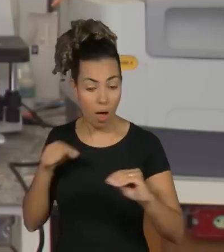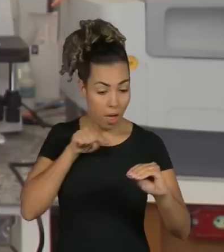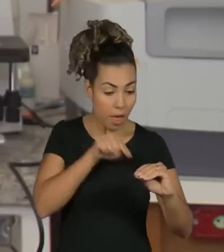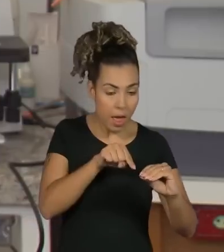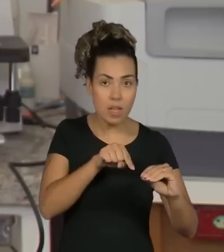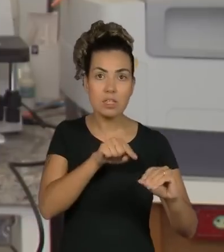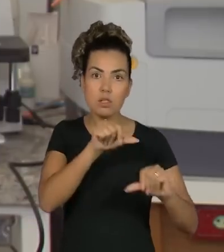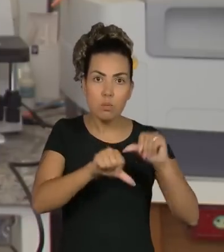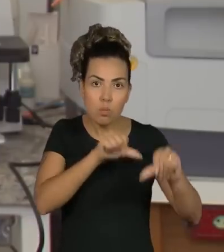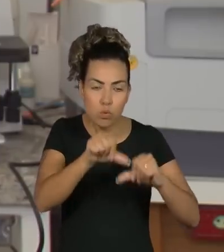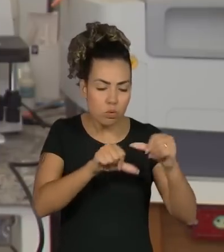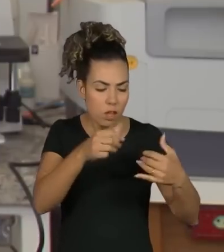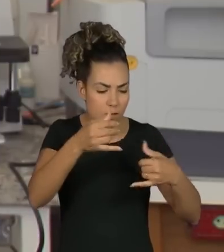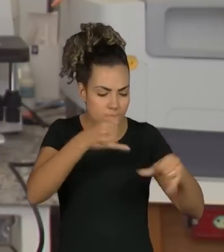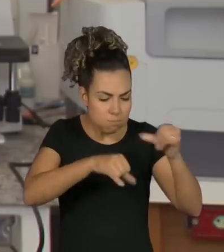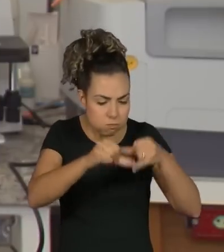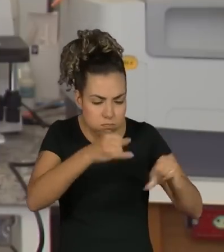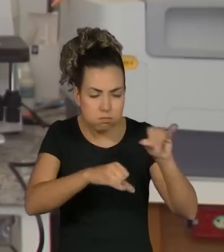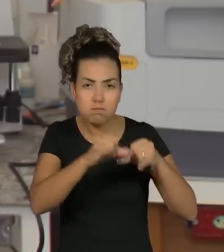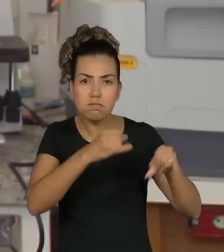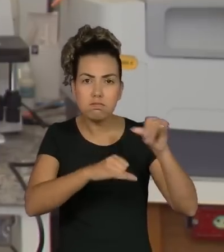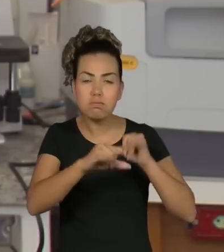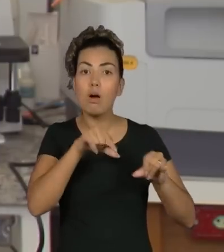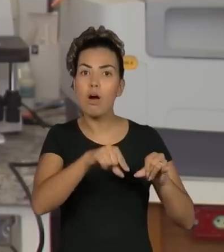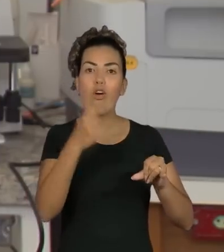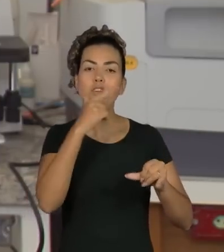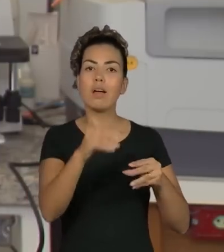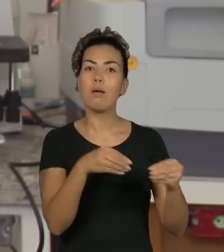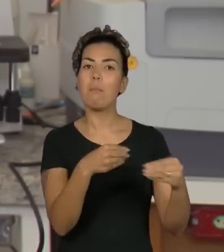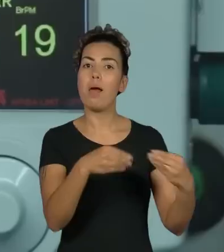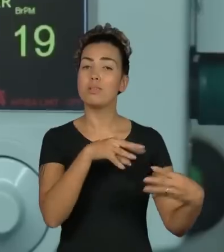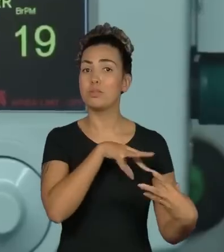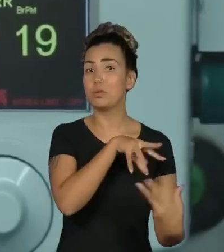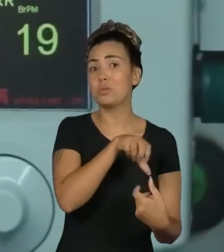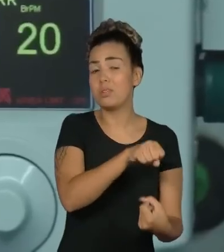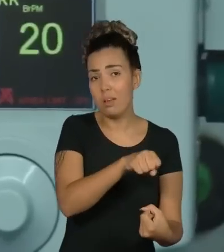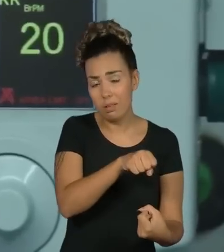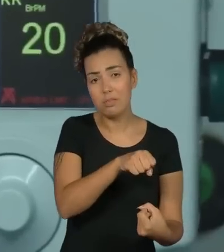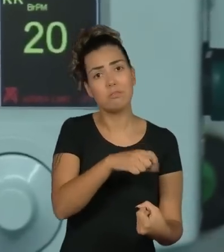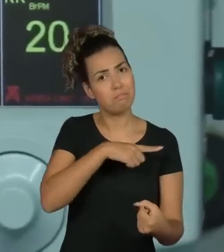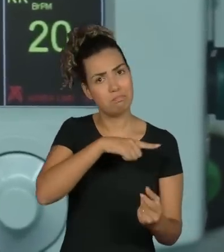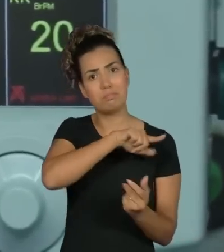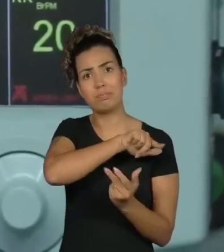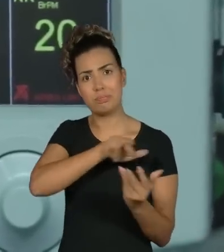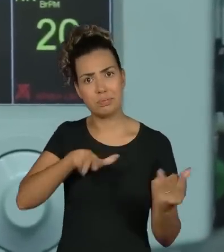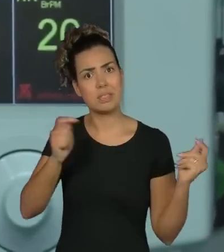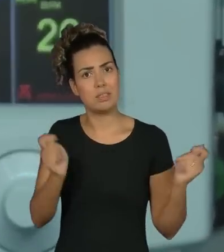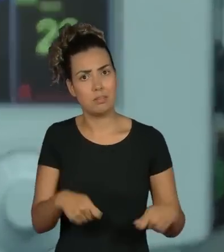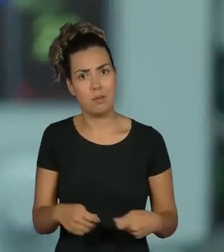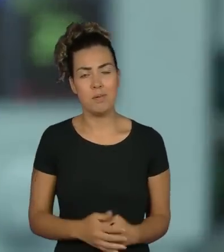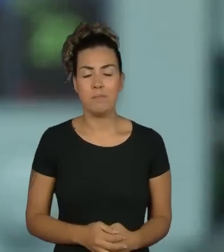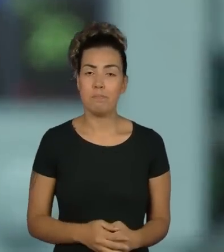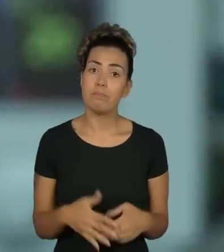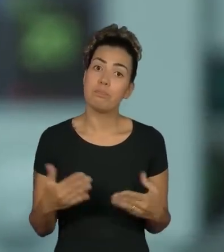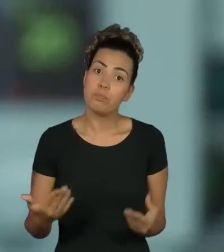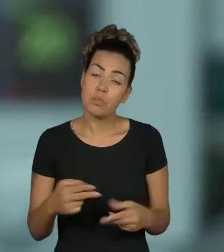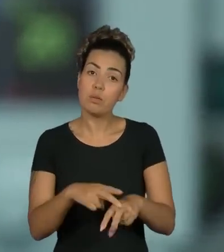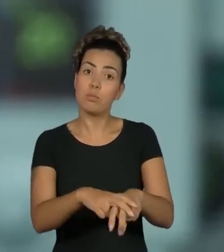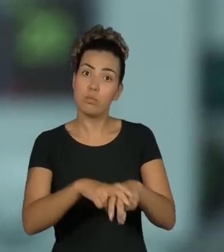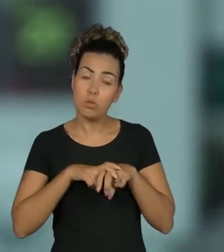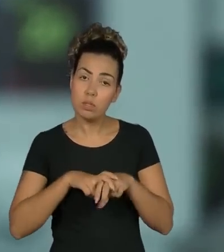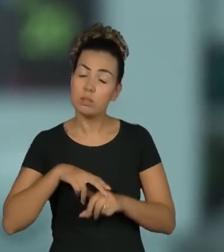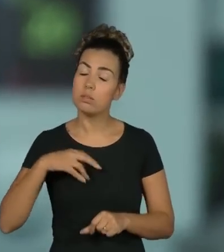ser bioplásticos, pode ser biofertilizantes ou outras aplicações. Por isso é fundamental